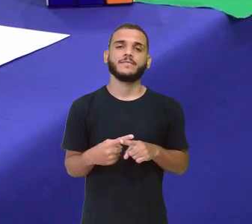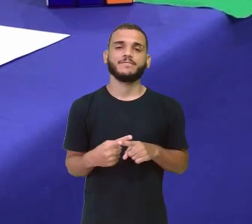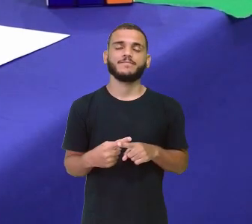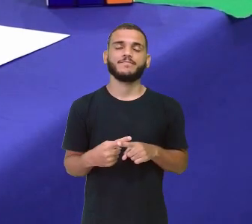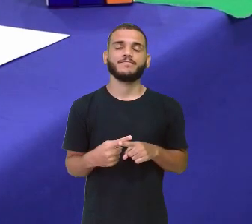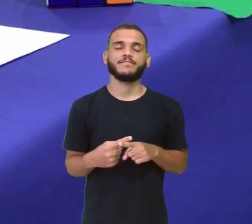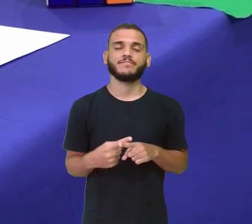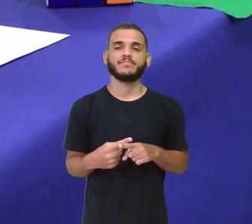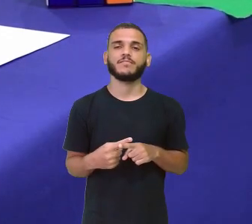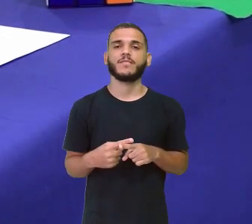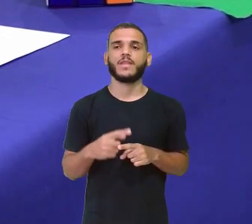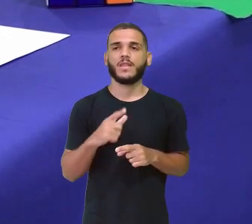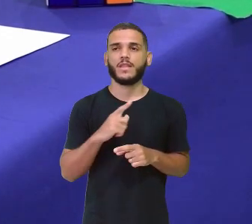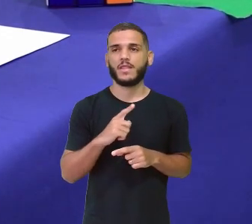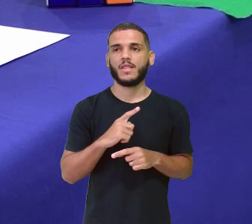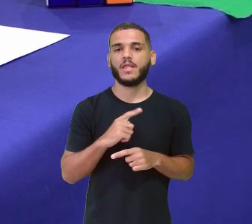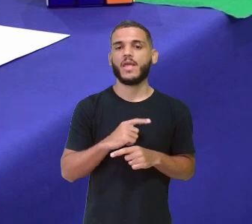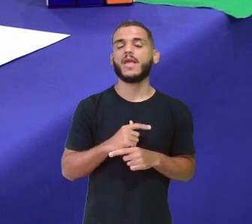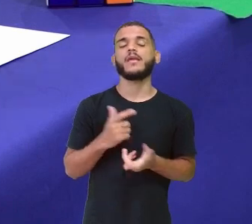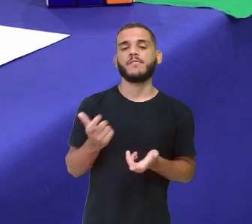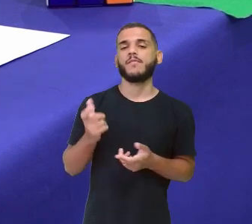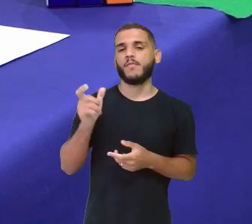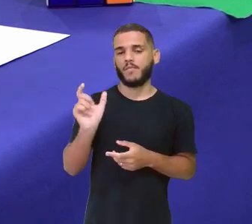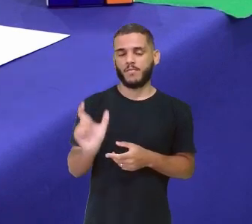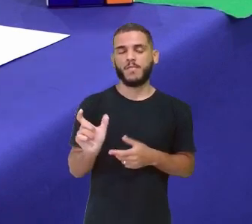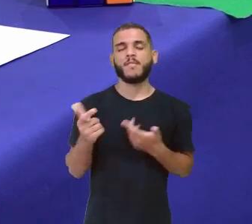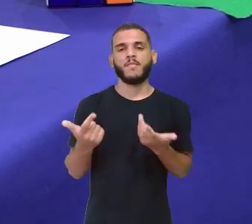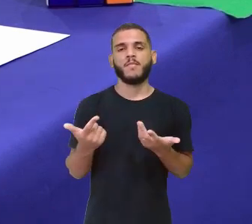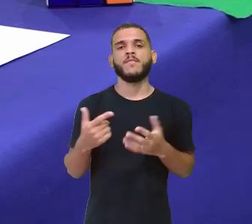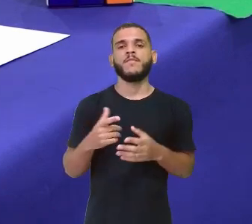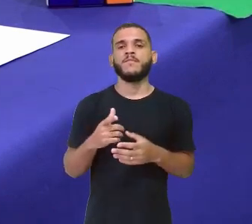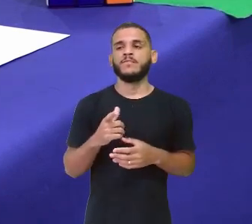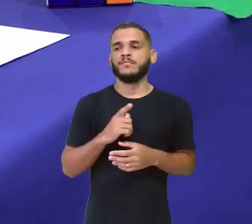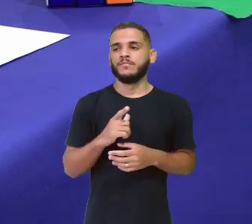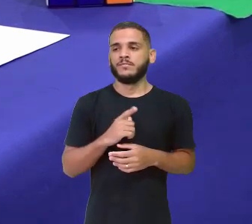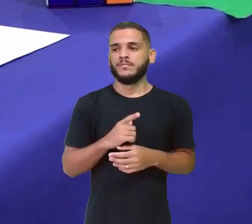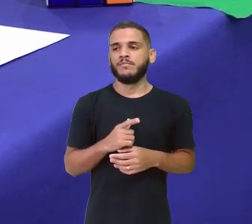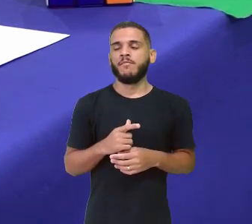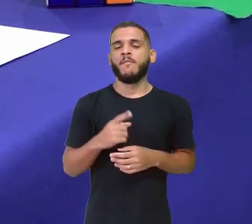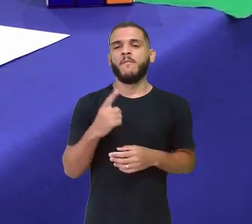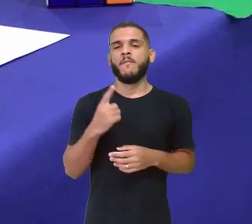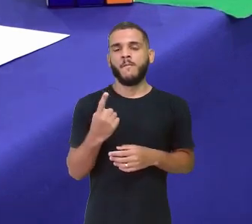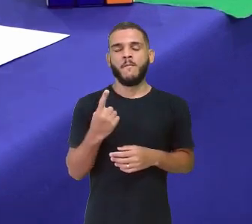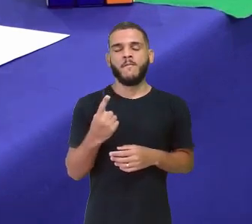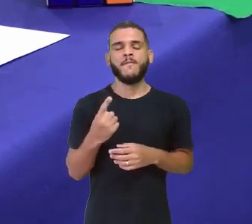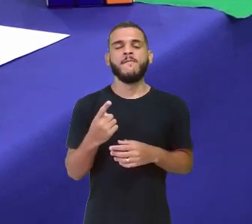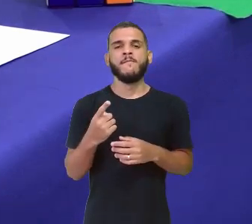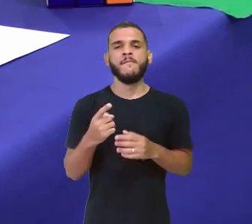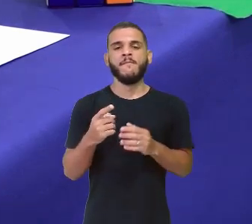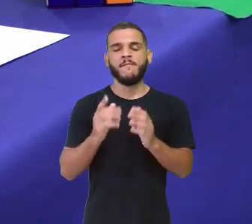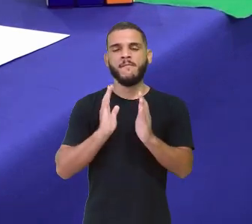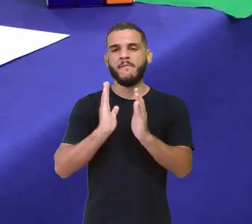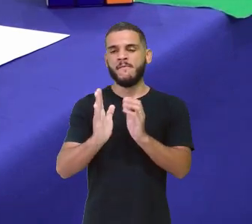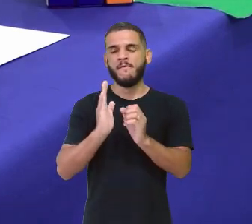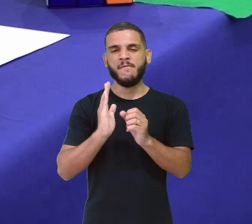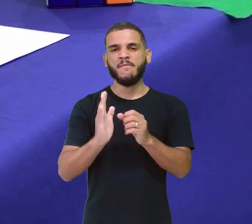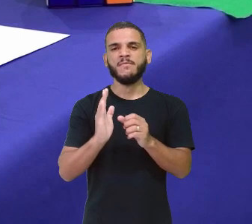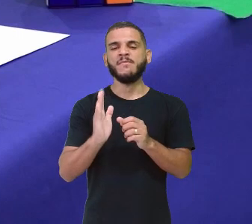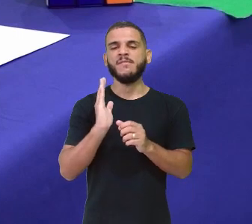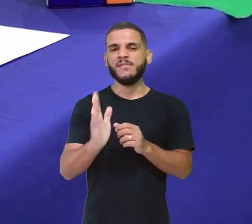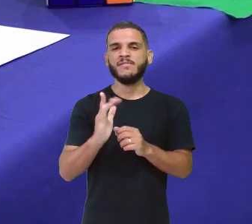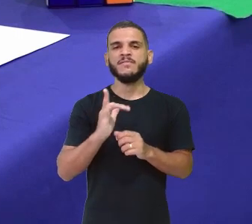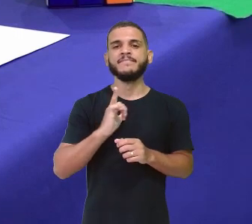Eu tenho paralelepípedo onde eu tenho um lado formado